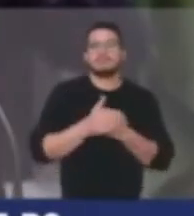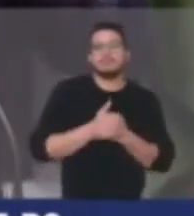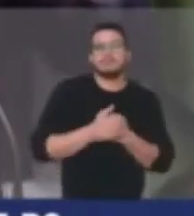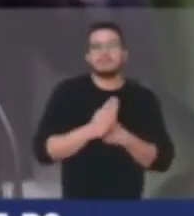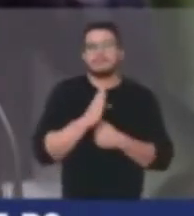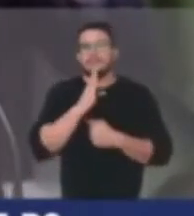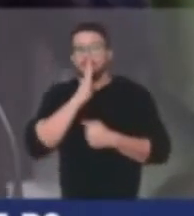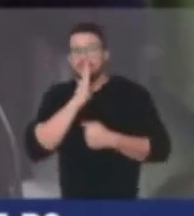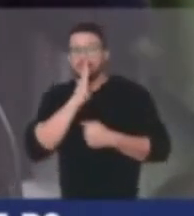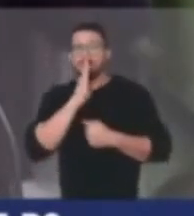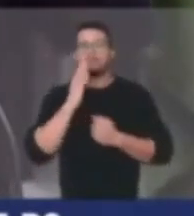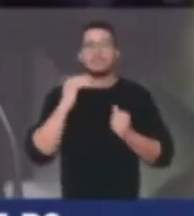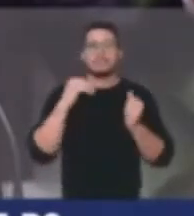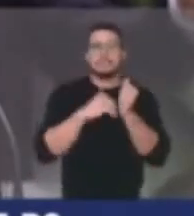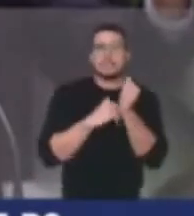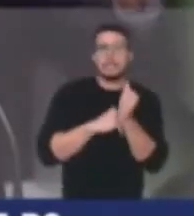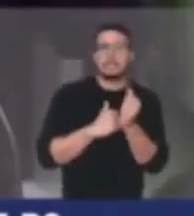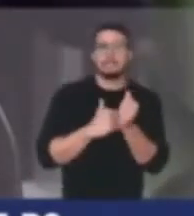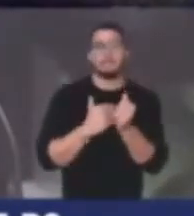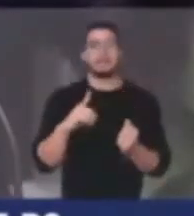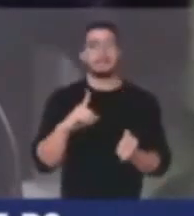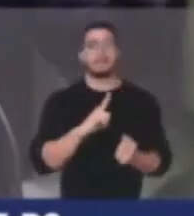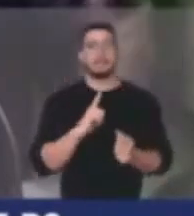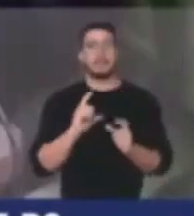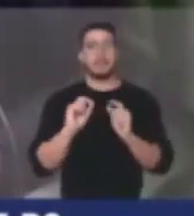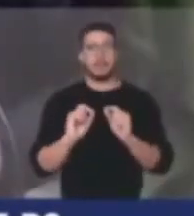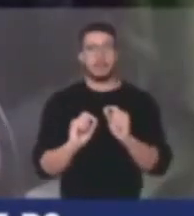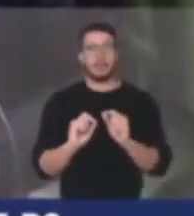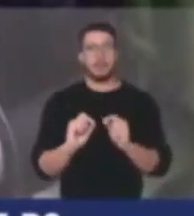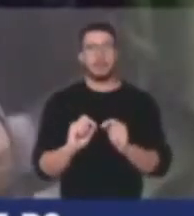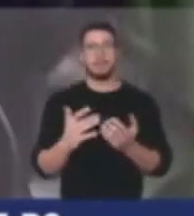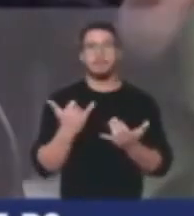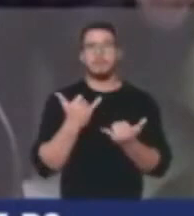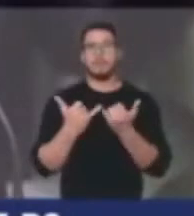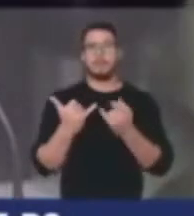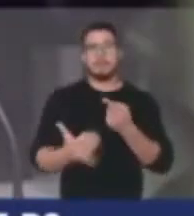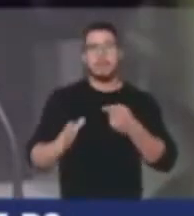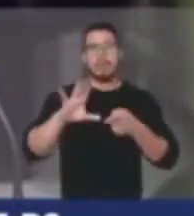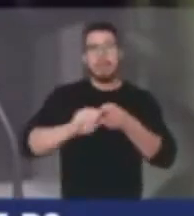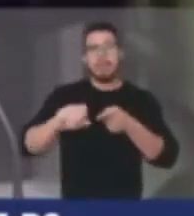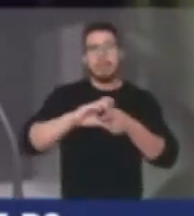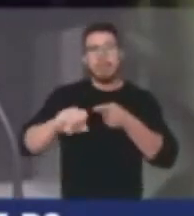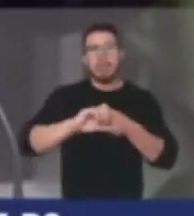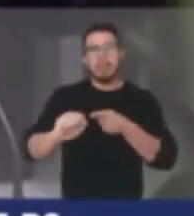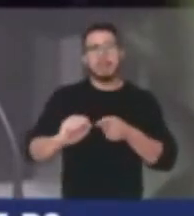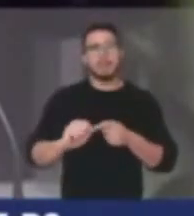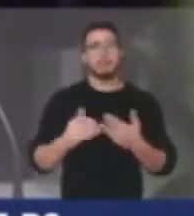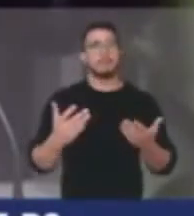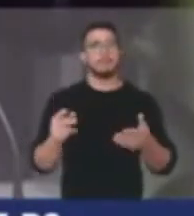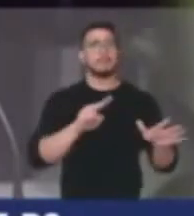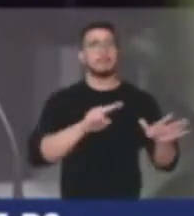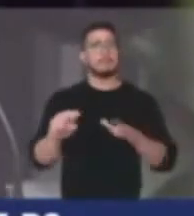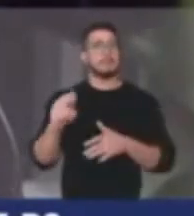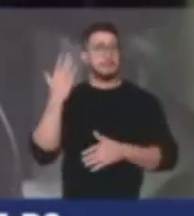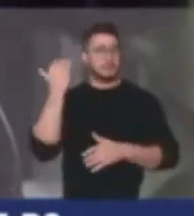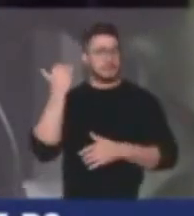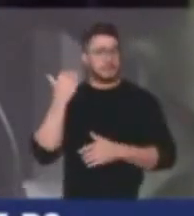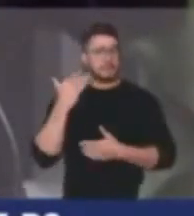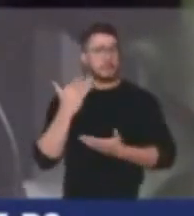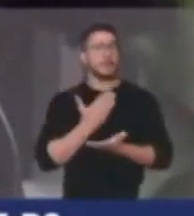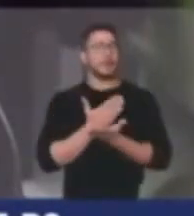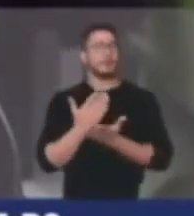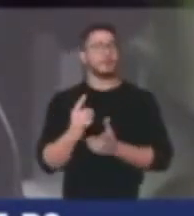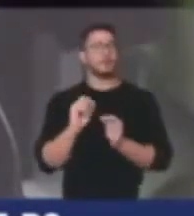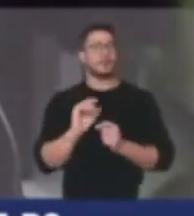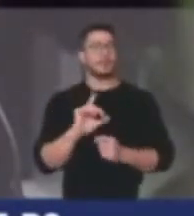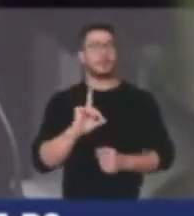realizam verdadeiras sessões de bajulação. E agora, na última semana, começou com o Dallagnol. Eu já